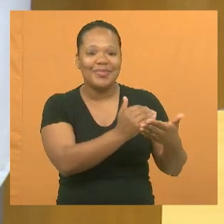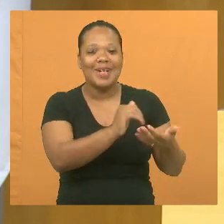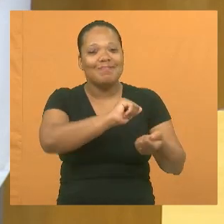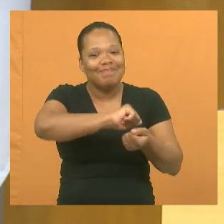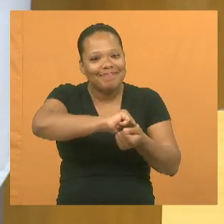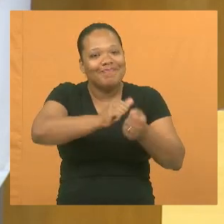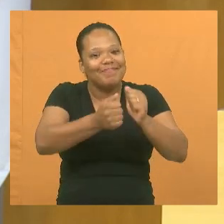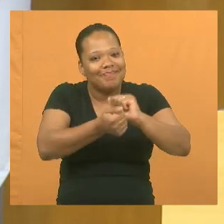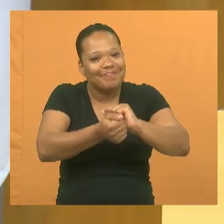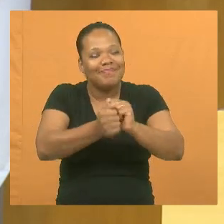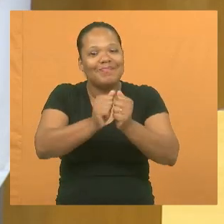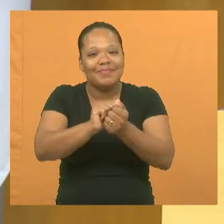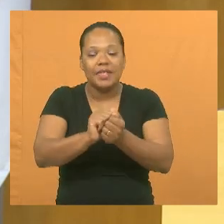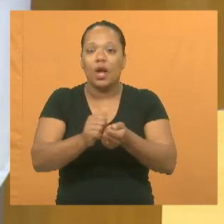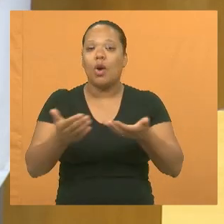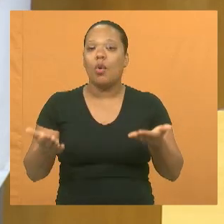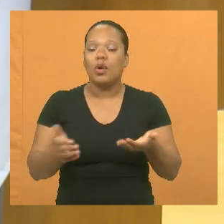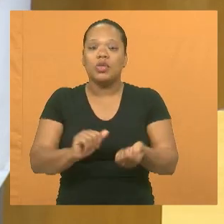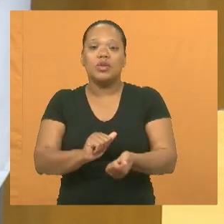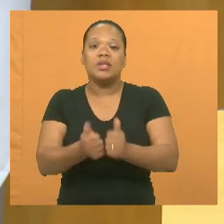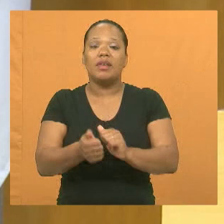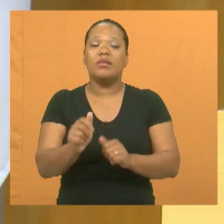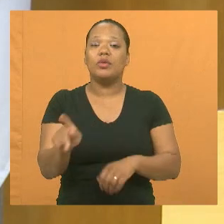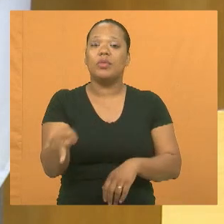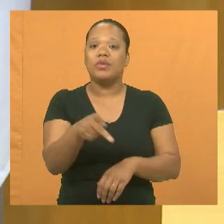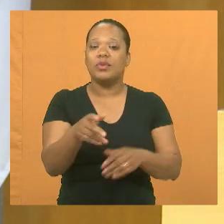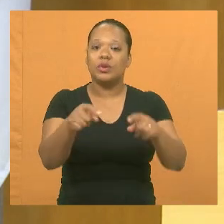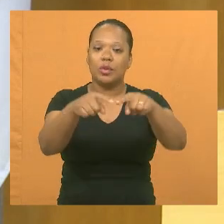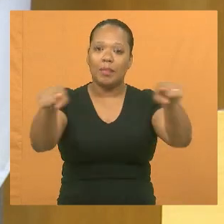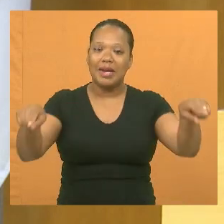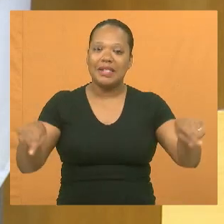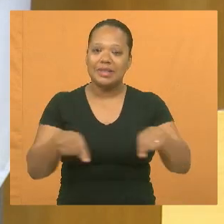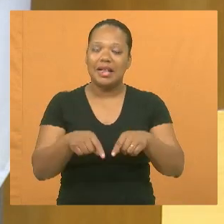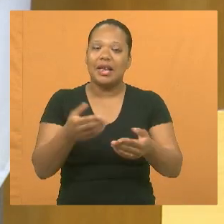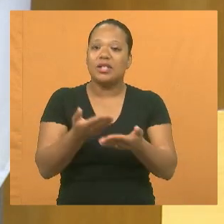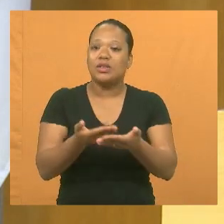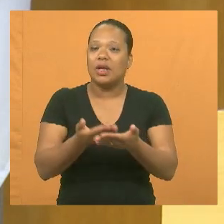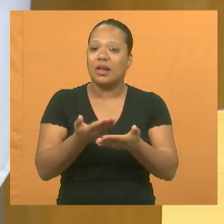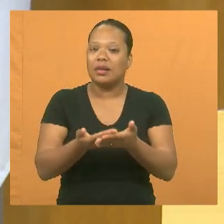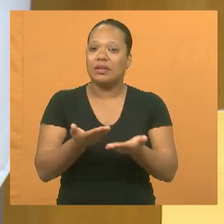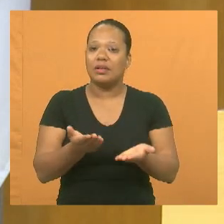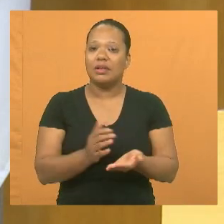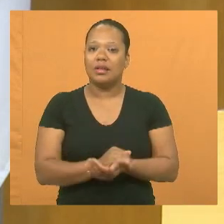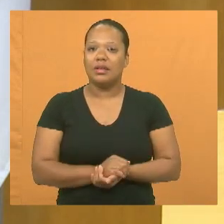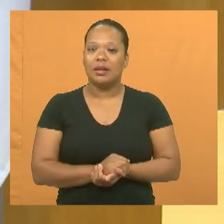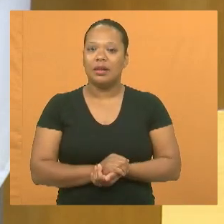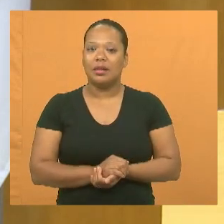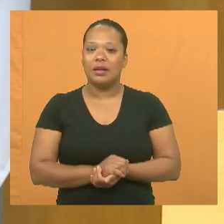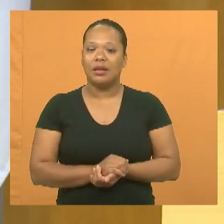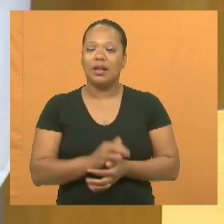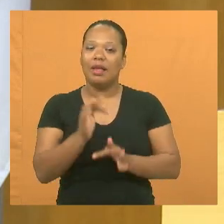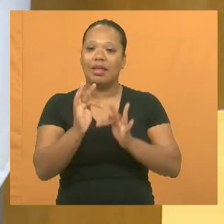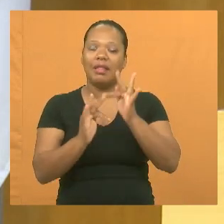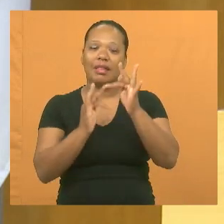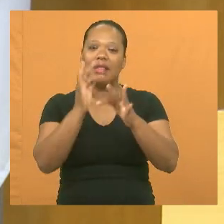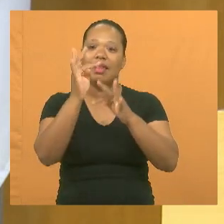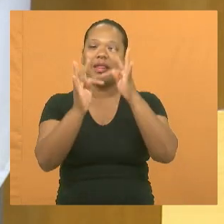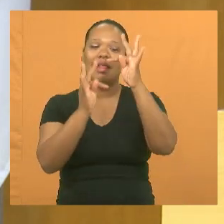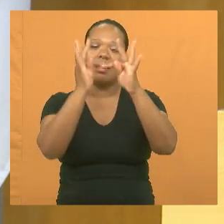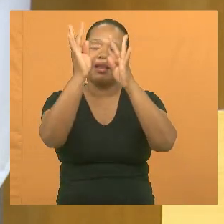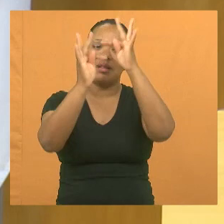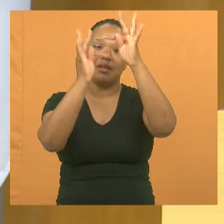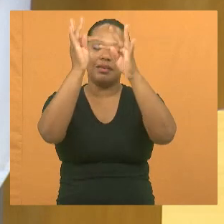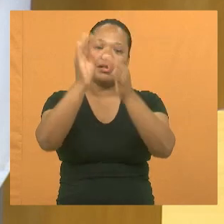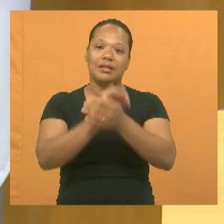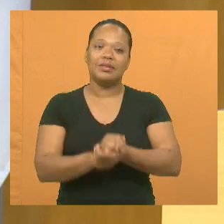adapta. E hoje, o desafio do professor numa sala de aula é trabalhar com a nossa tecnologia e de uma